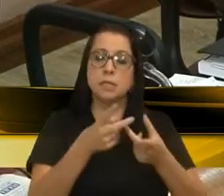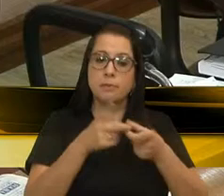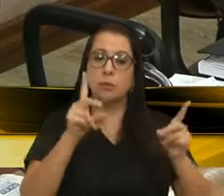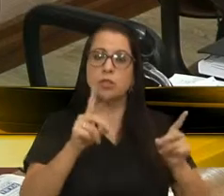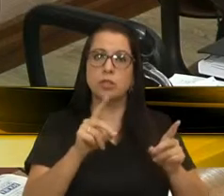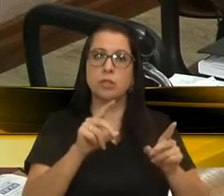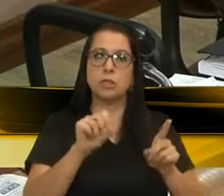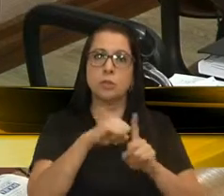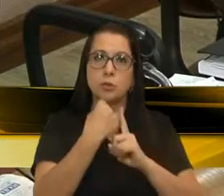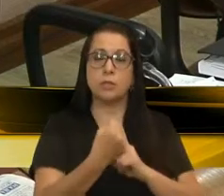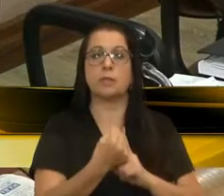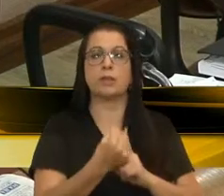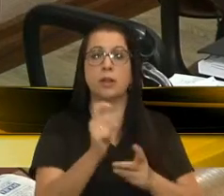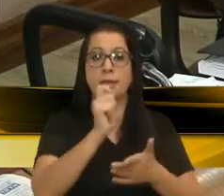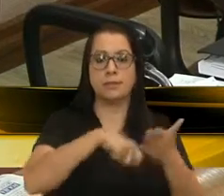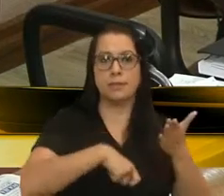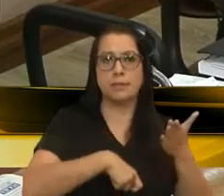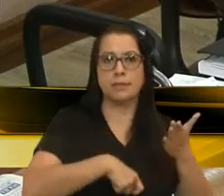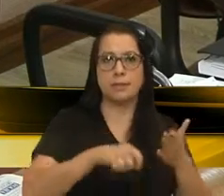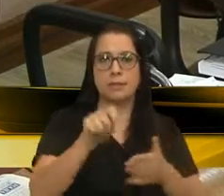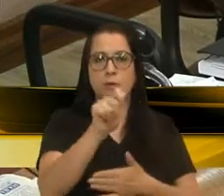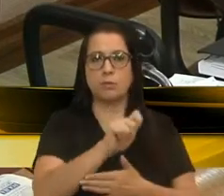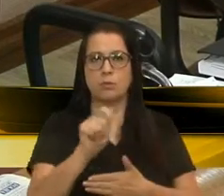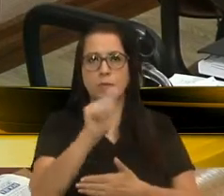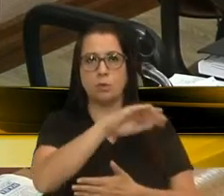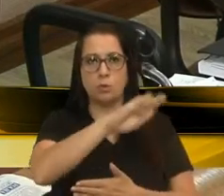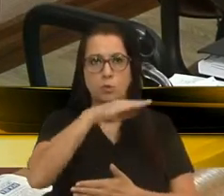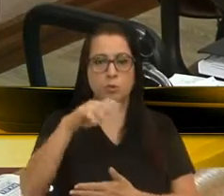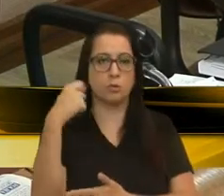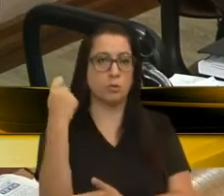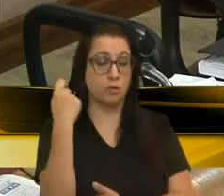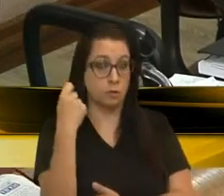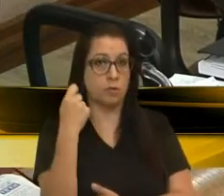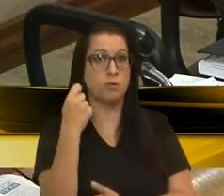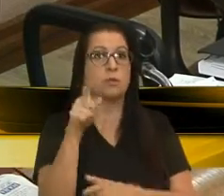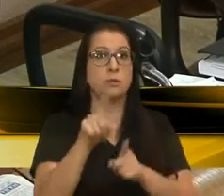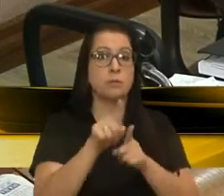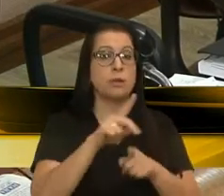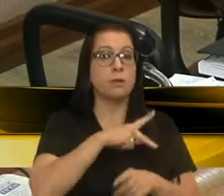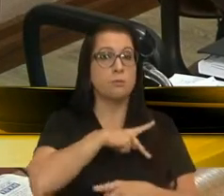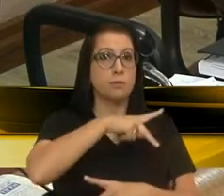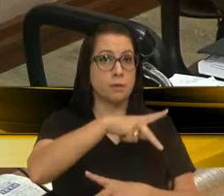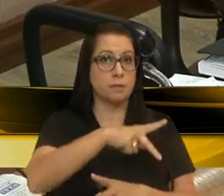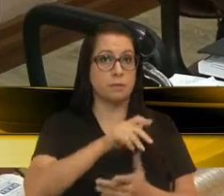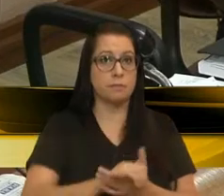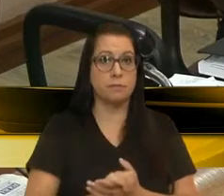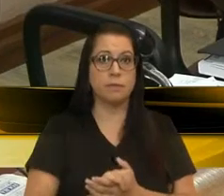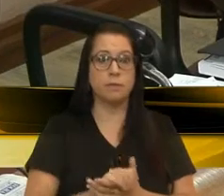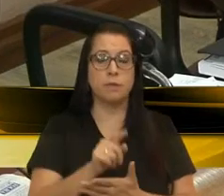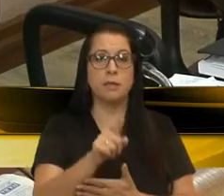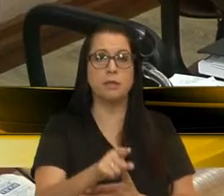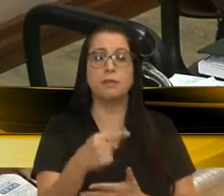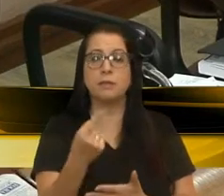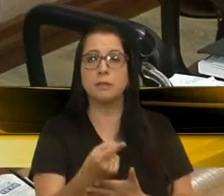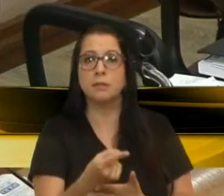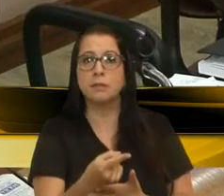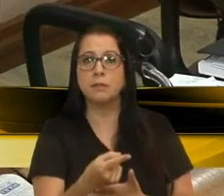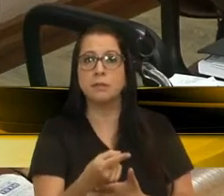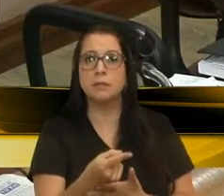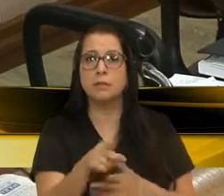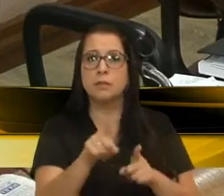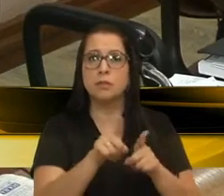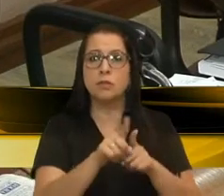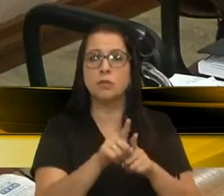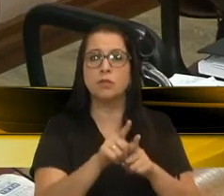a sociedade. Assina a nota a Associação Rio Grandense de Imprensa, ARI Serra Gaúcha, que tem na presidência a Andréa Fontana, jornalista, que gerencia também